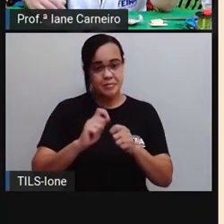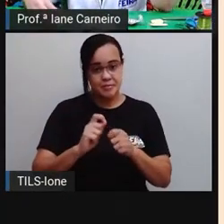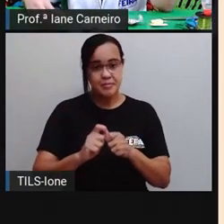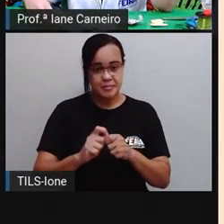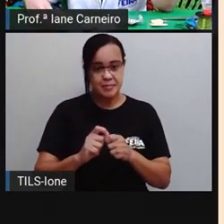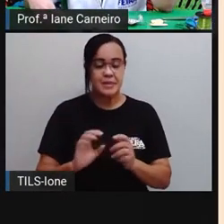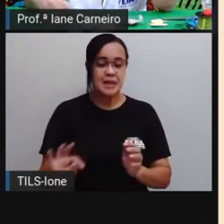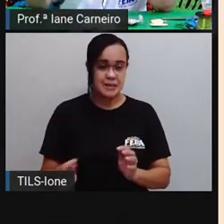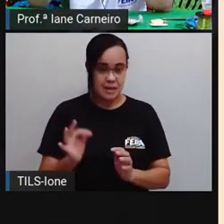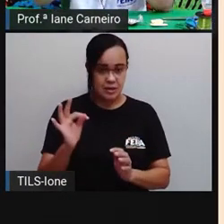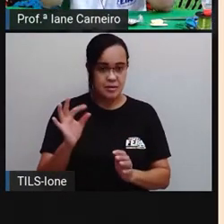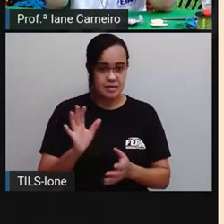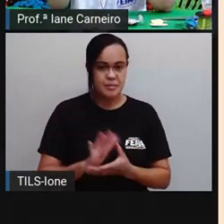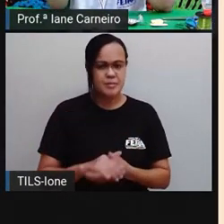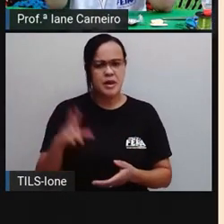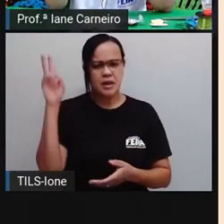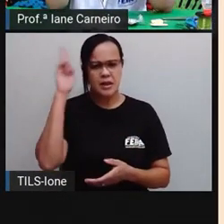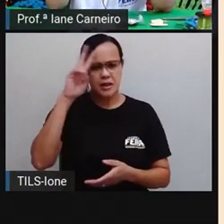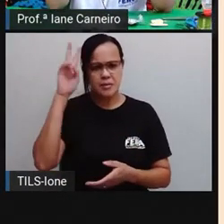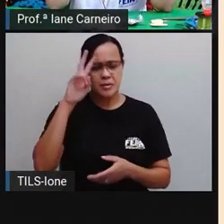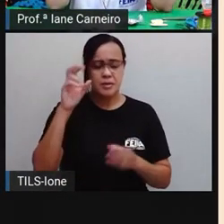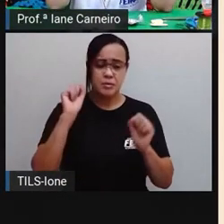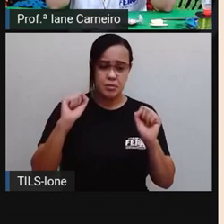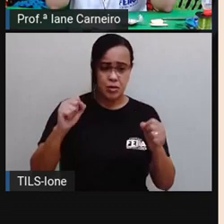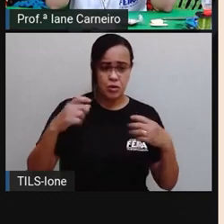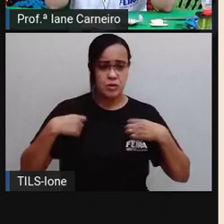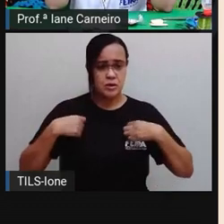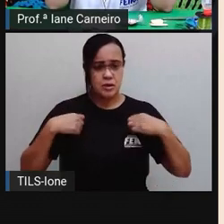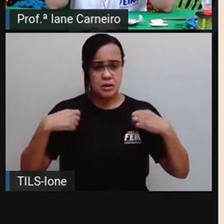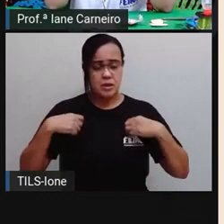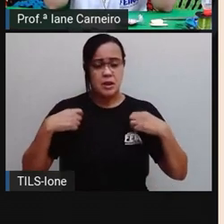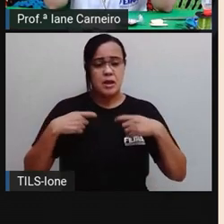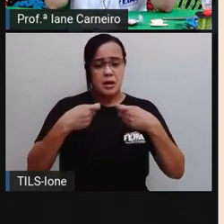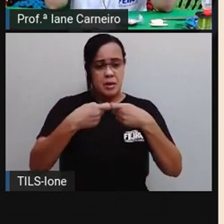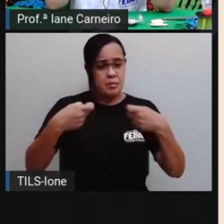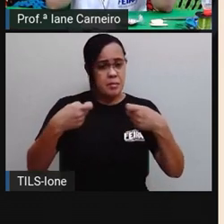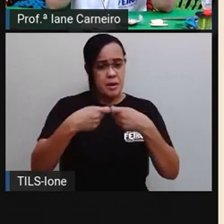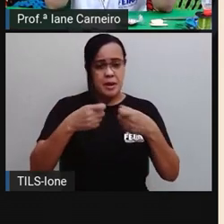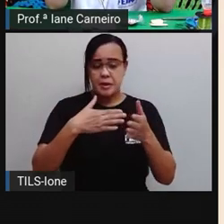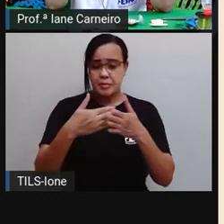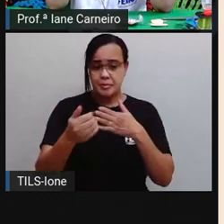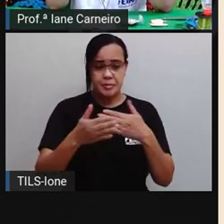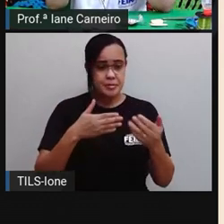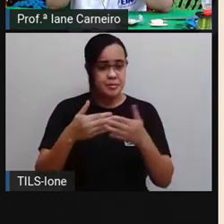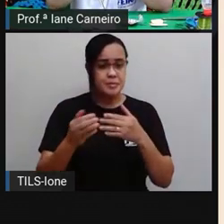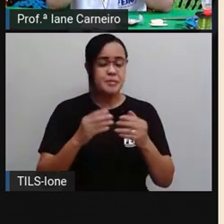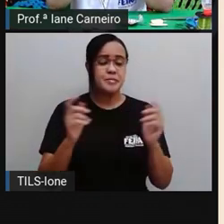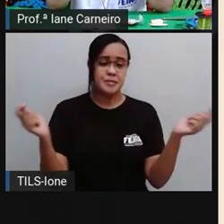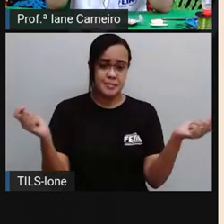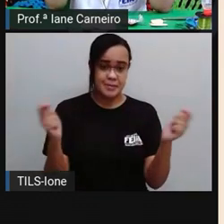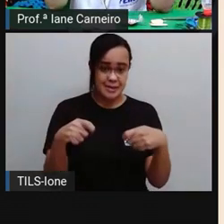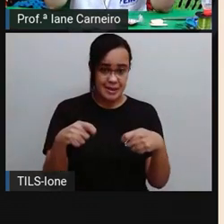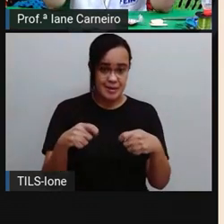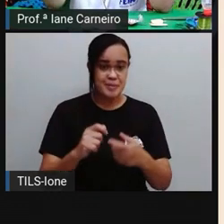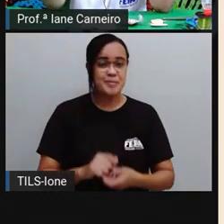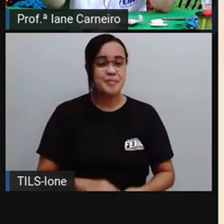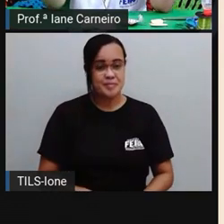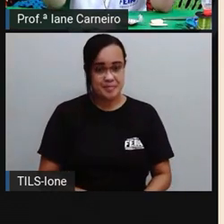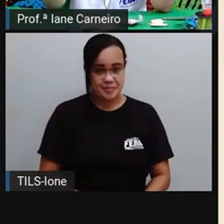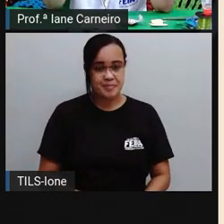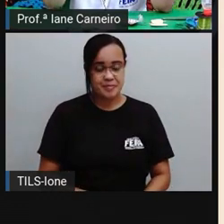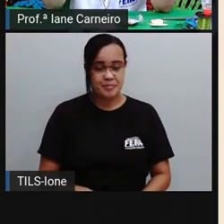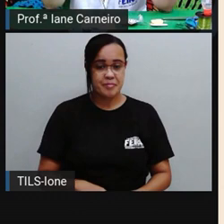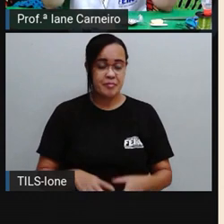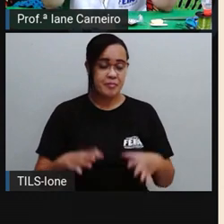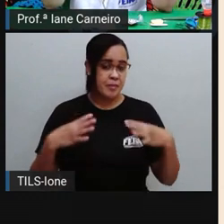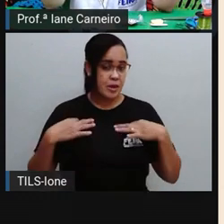ó, você pode usar para fazer a camisa, até essa meia aqui, ó, você pode usar também para fazer o tie-dye. Com vestido,